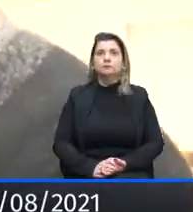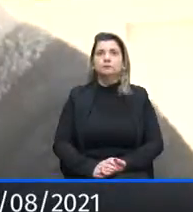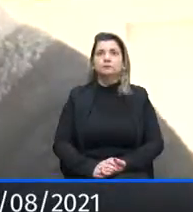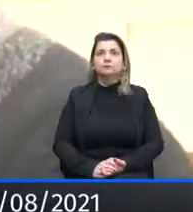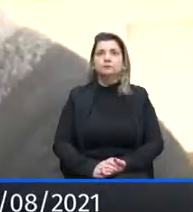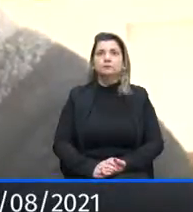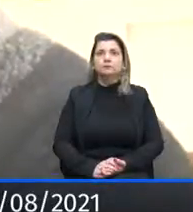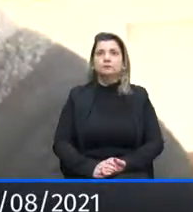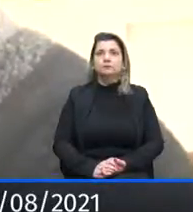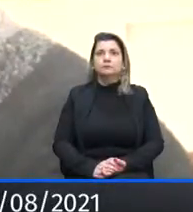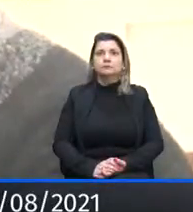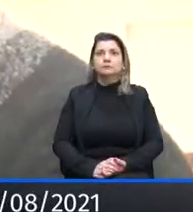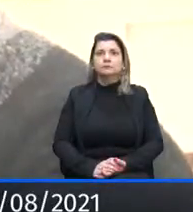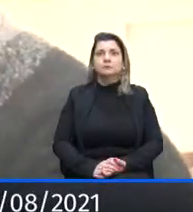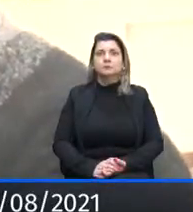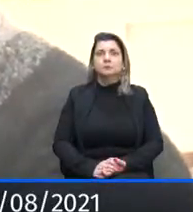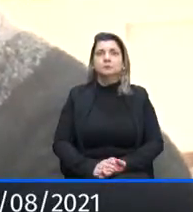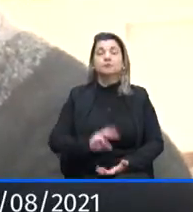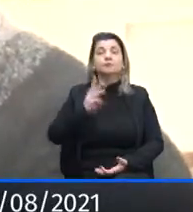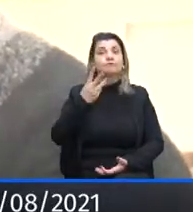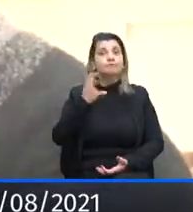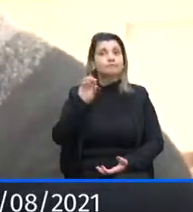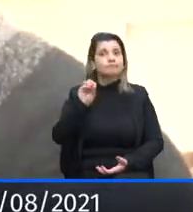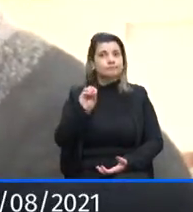Item número 5, requerimentos diversos